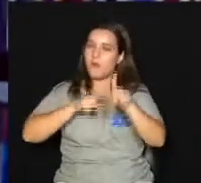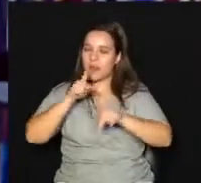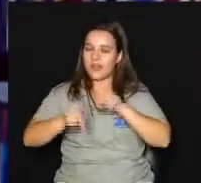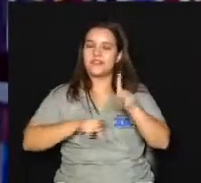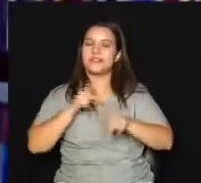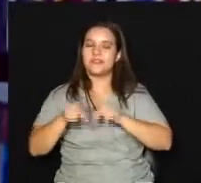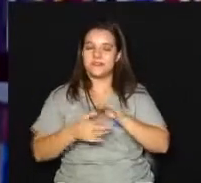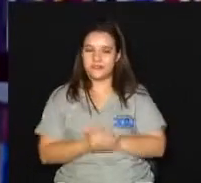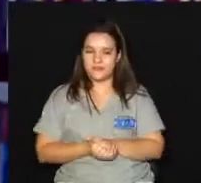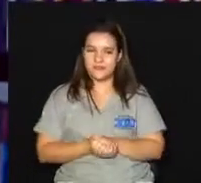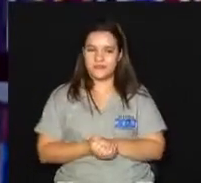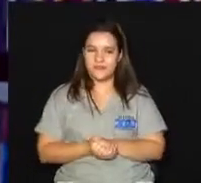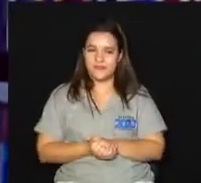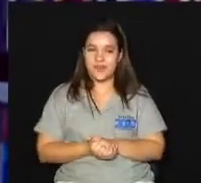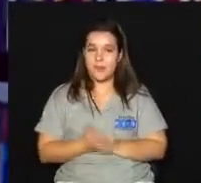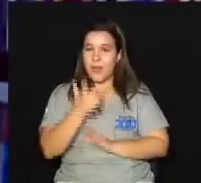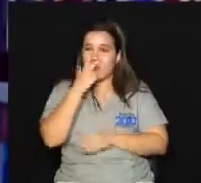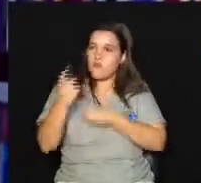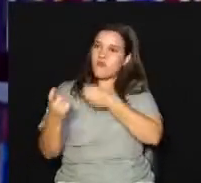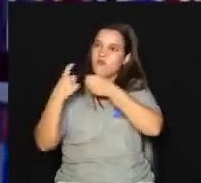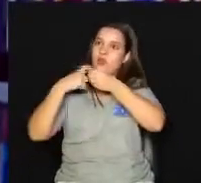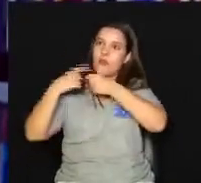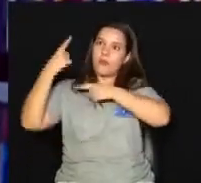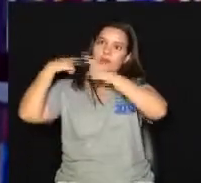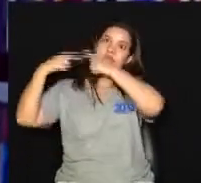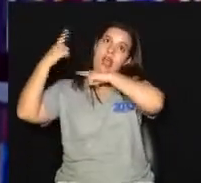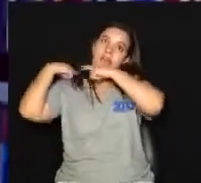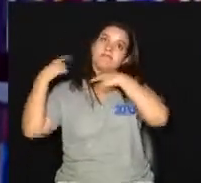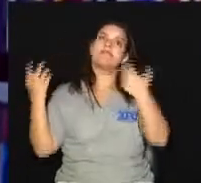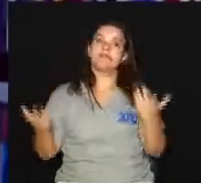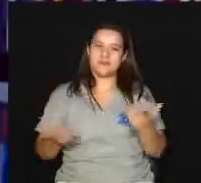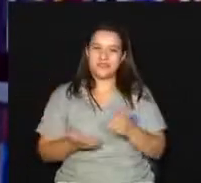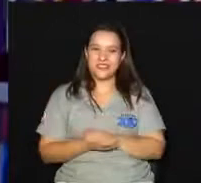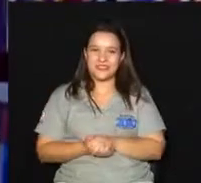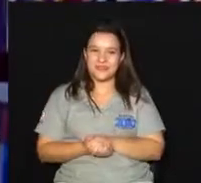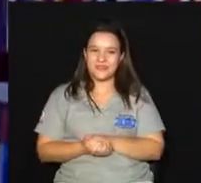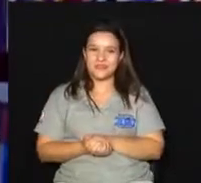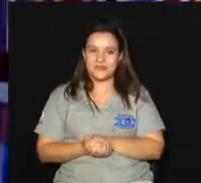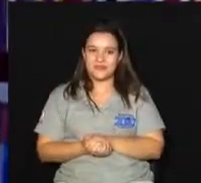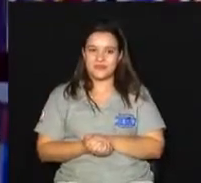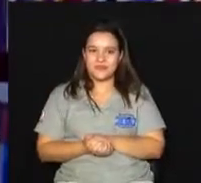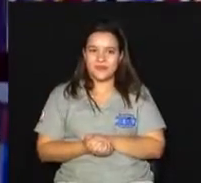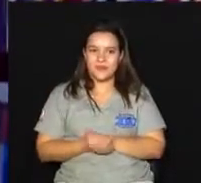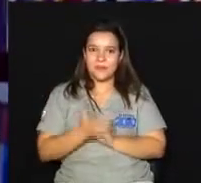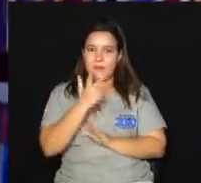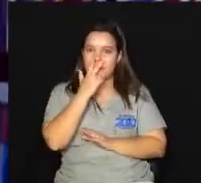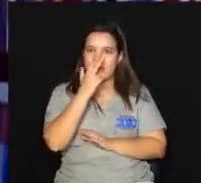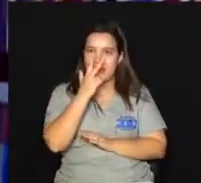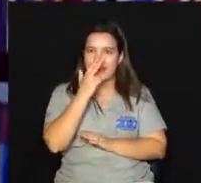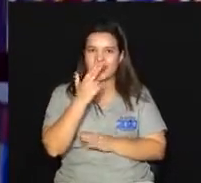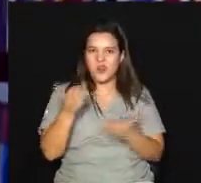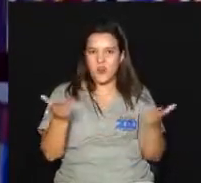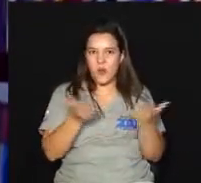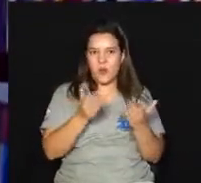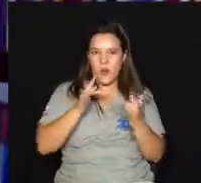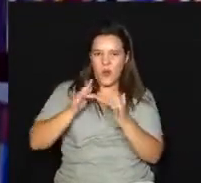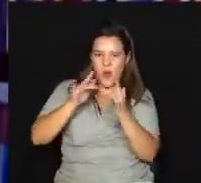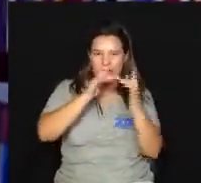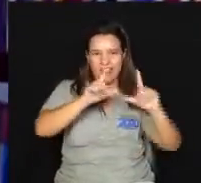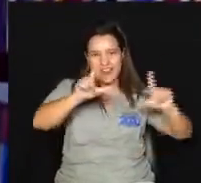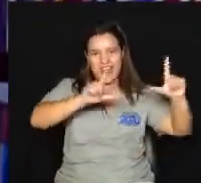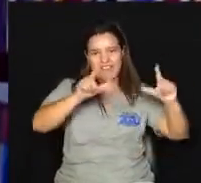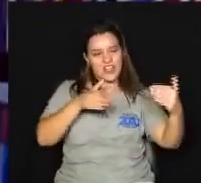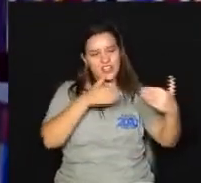Se a gente pensar assim também, isso pode ser positivo, porque você tira esse contato que não é